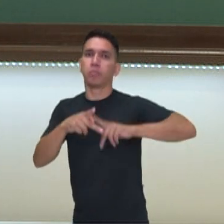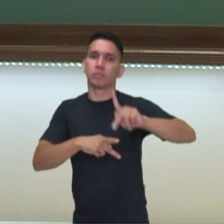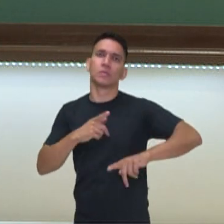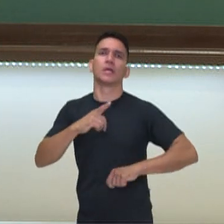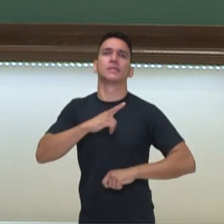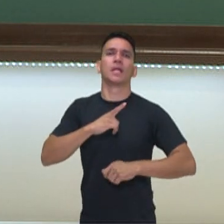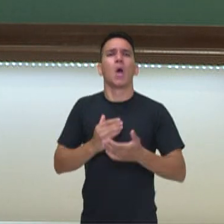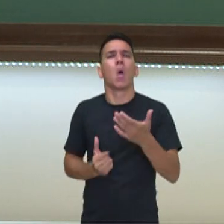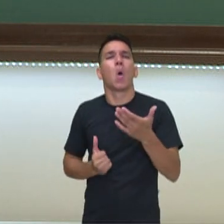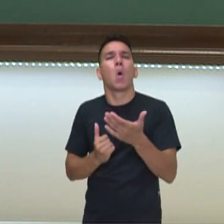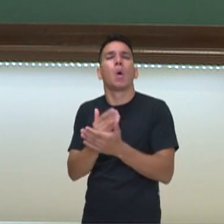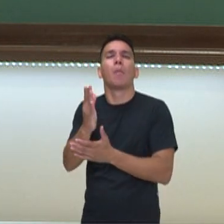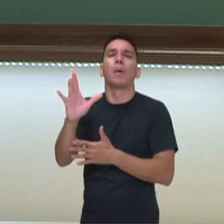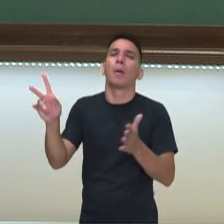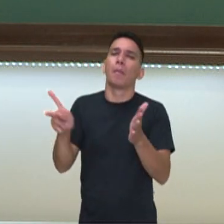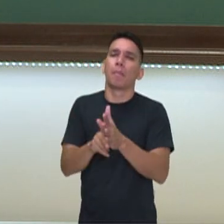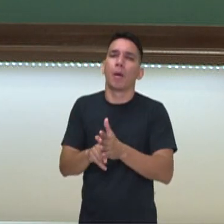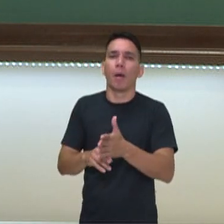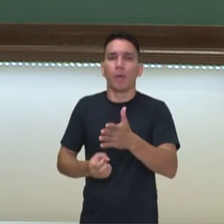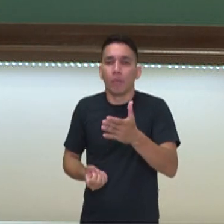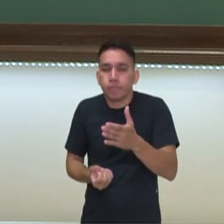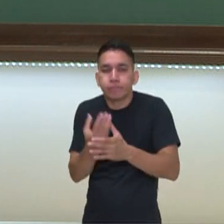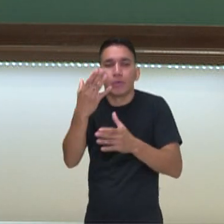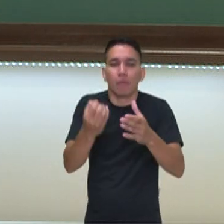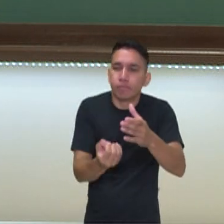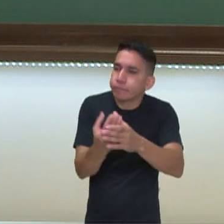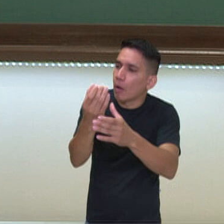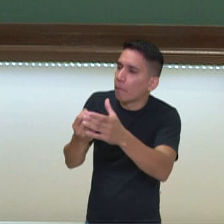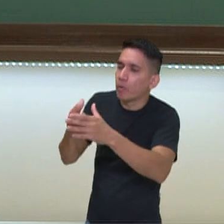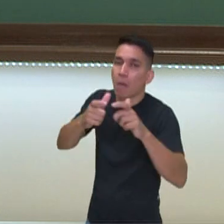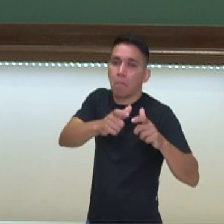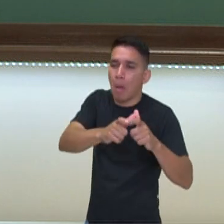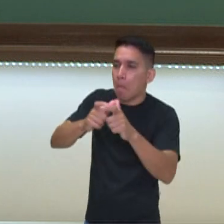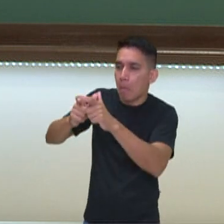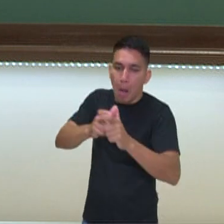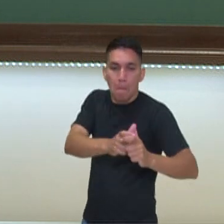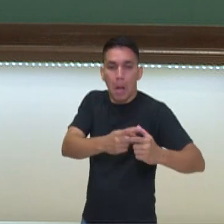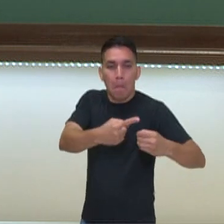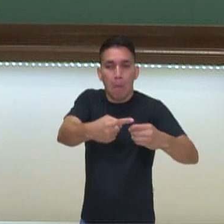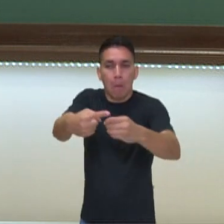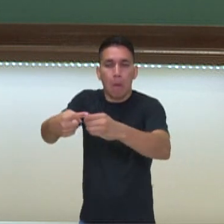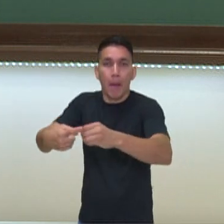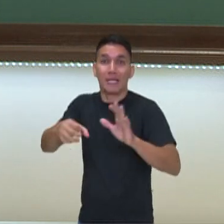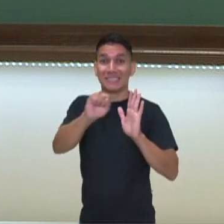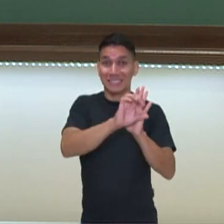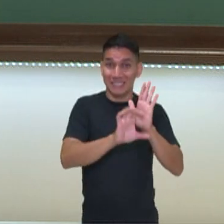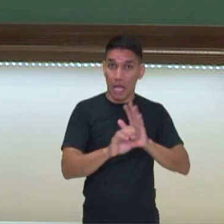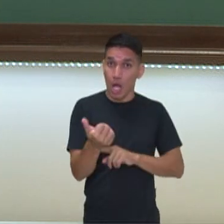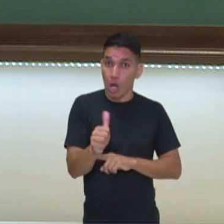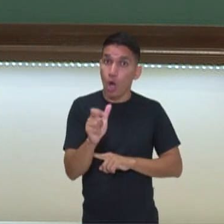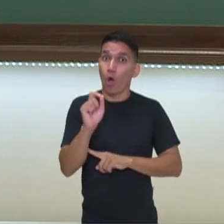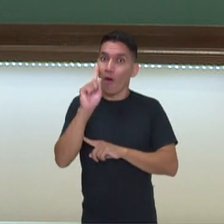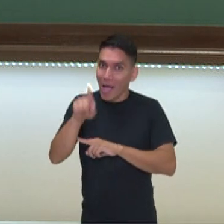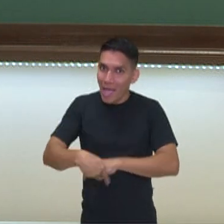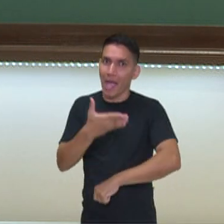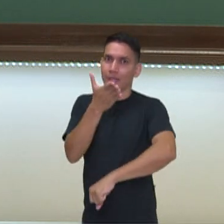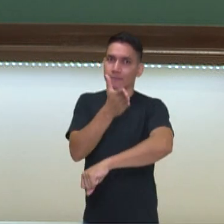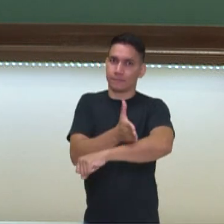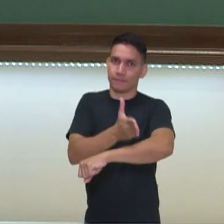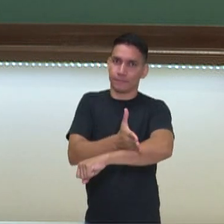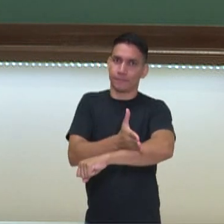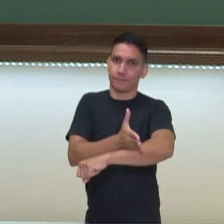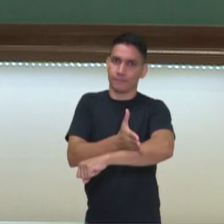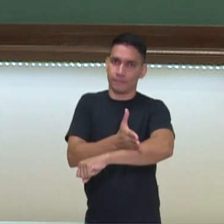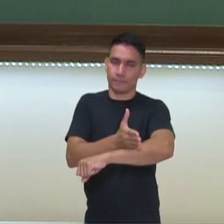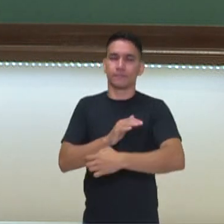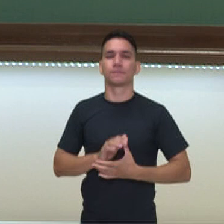tem origem aí no renascimento das cidades a partir do século XI, ou seja, Idade Média.